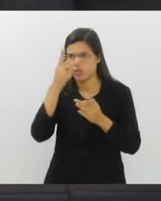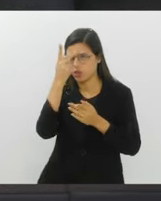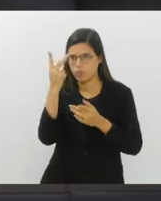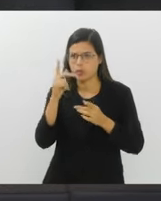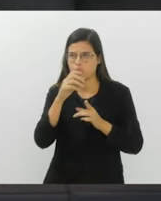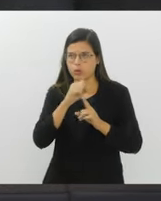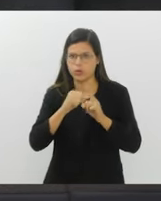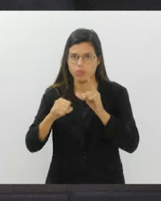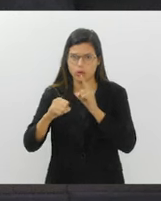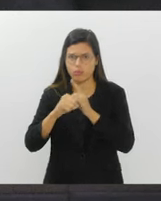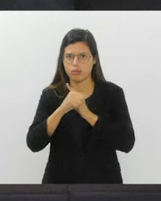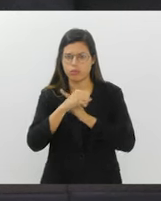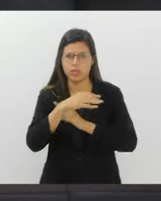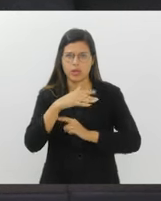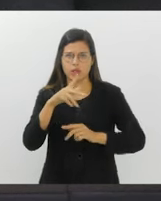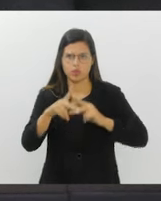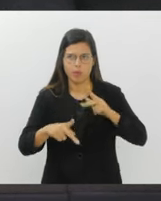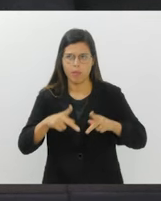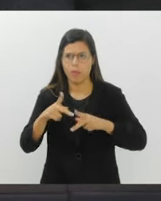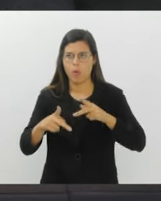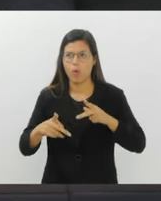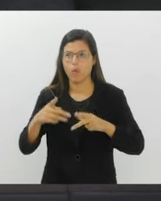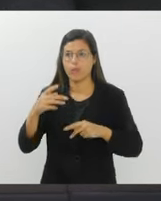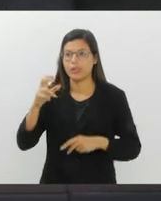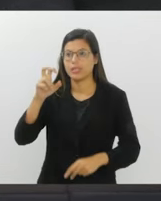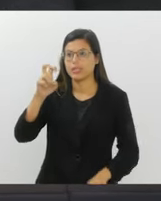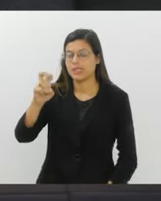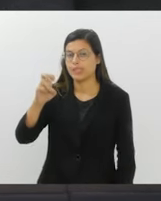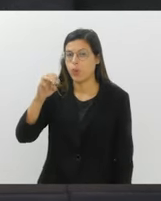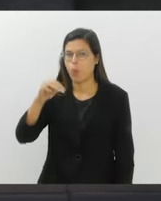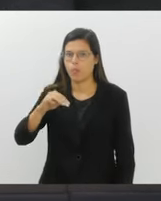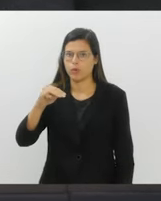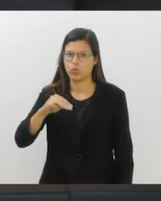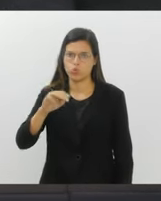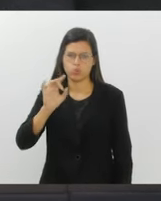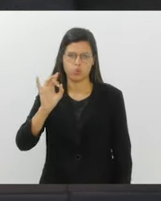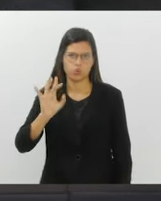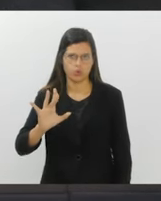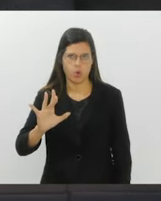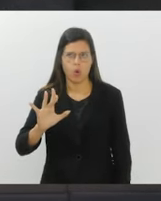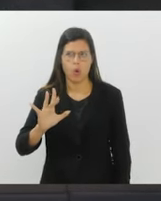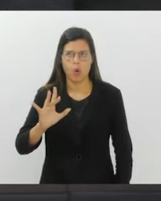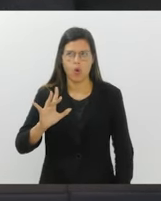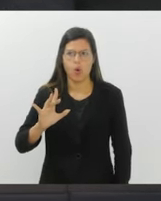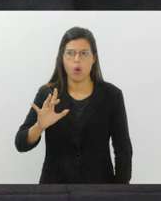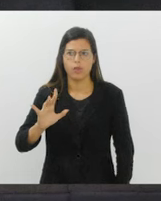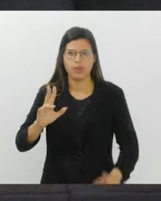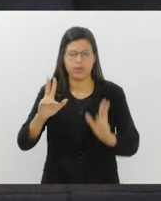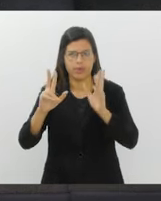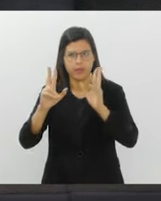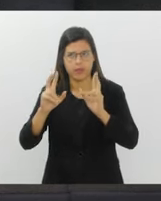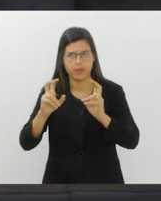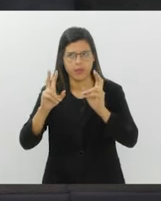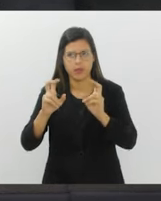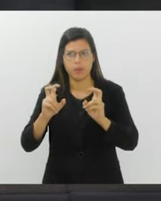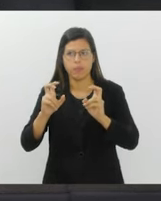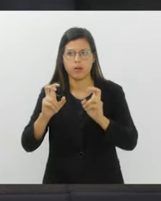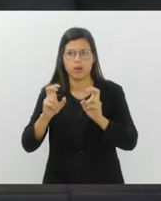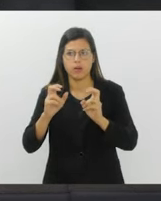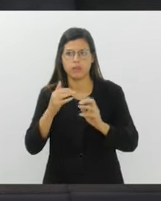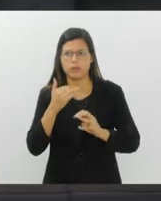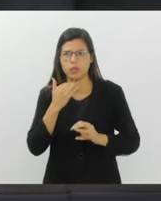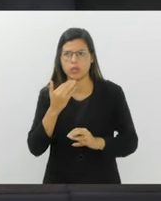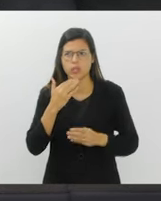Então, eu vou dar a 3-5 minutos sobre o tema. Não adianta a